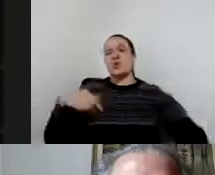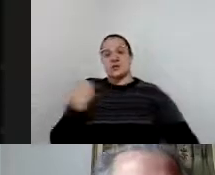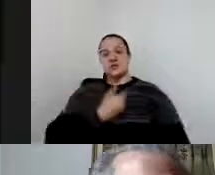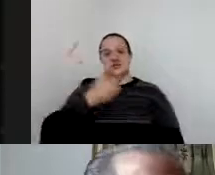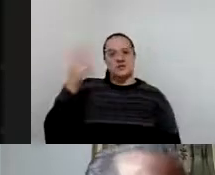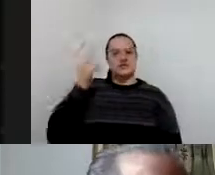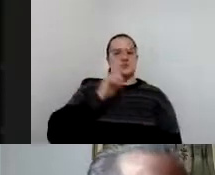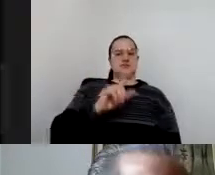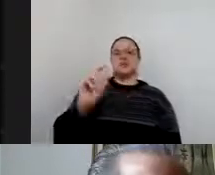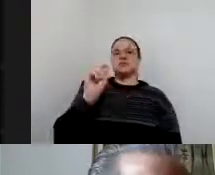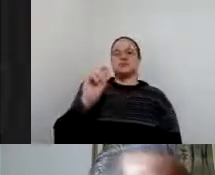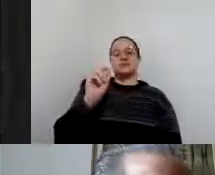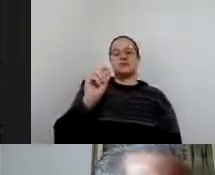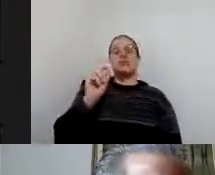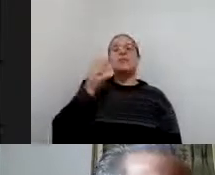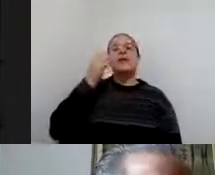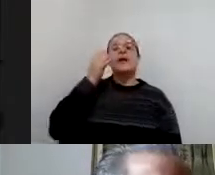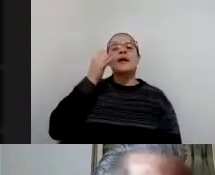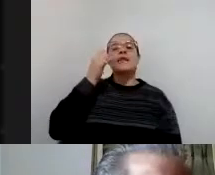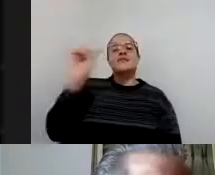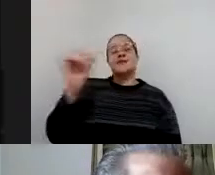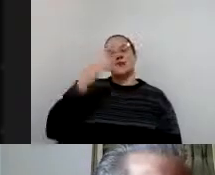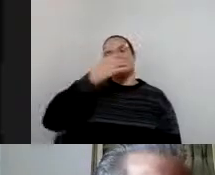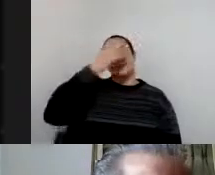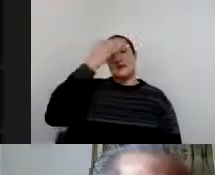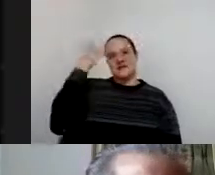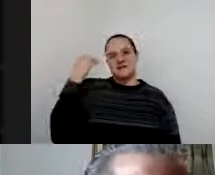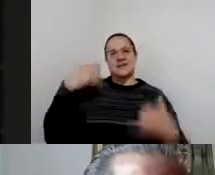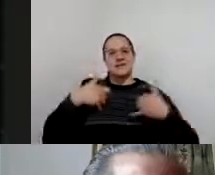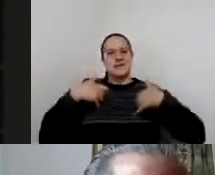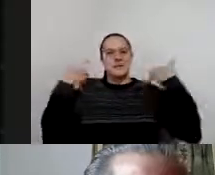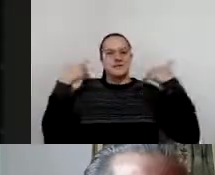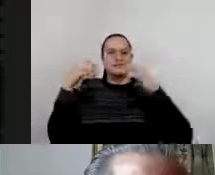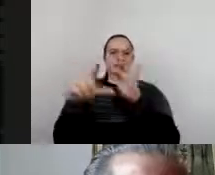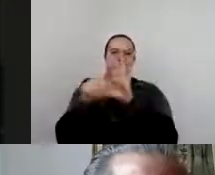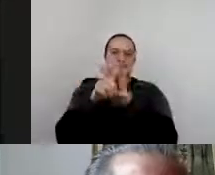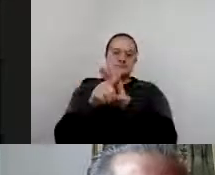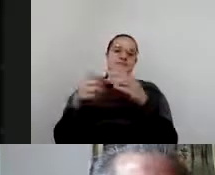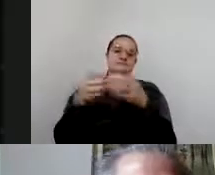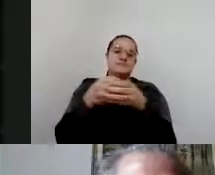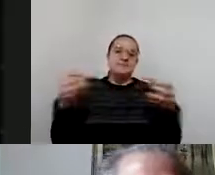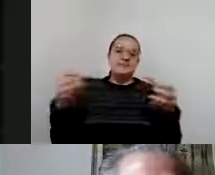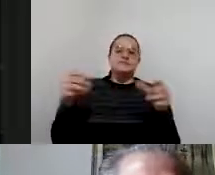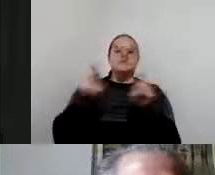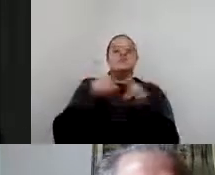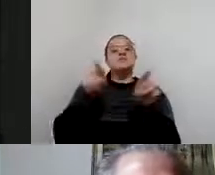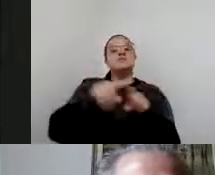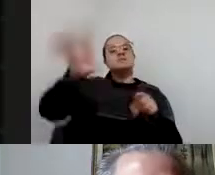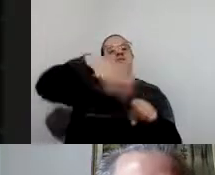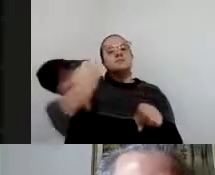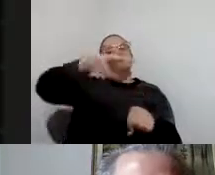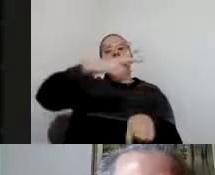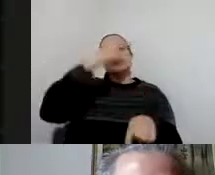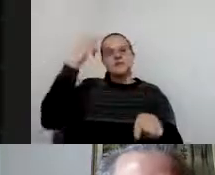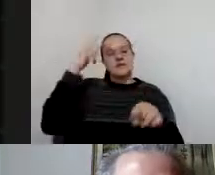não deixarmos passar em branco o aniversário da Lei de Cotas e chamarmos a atenção de todos para que